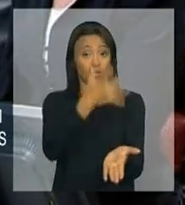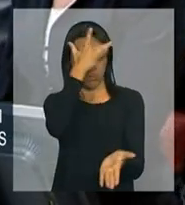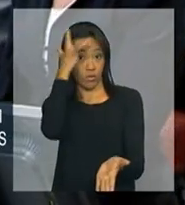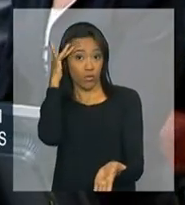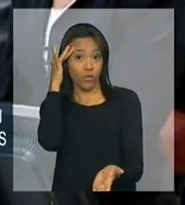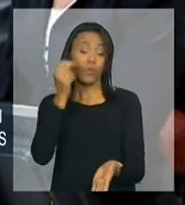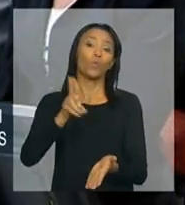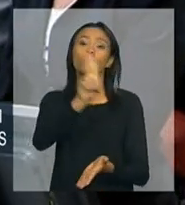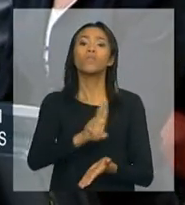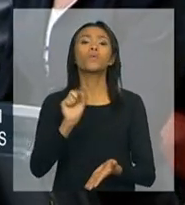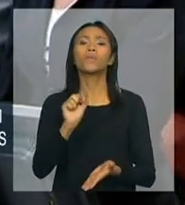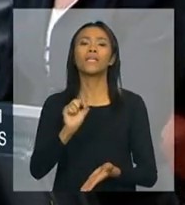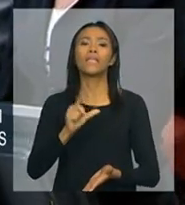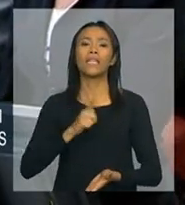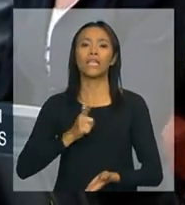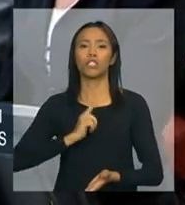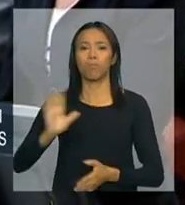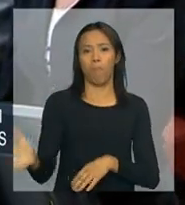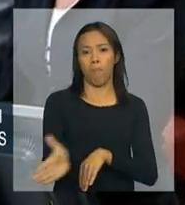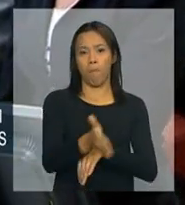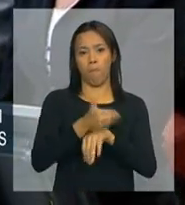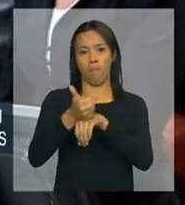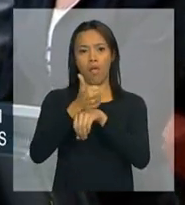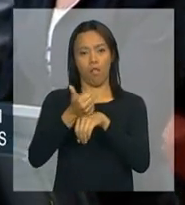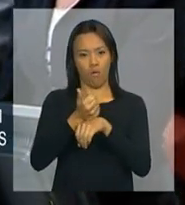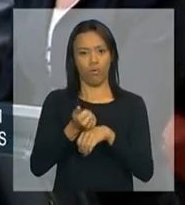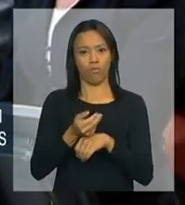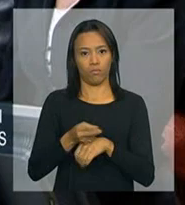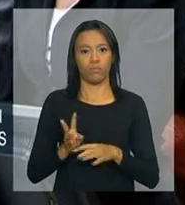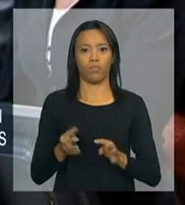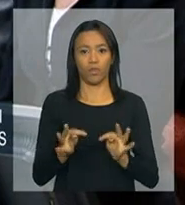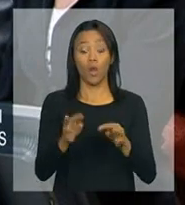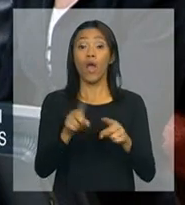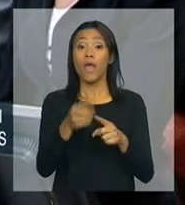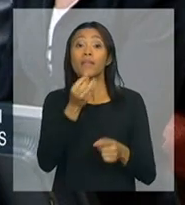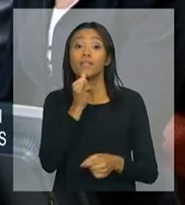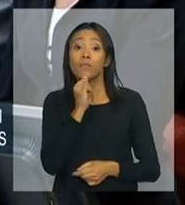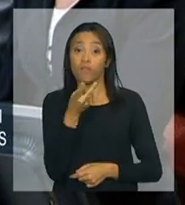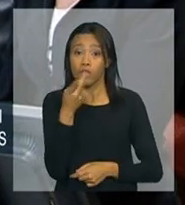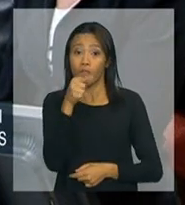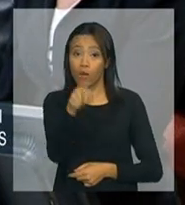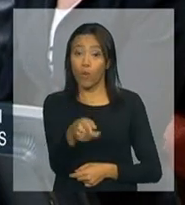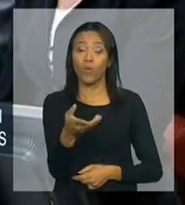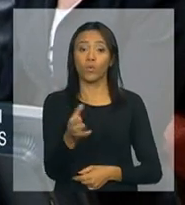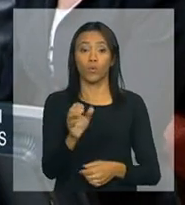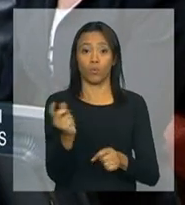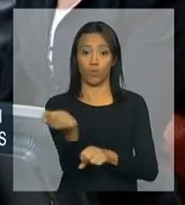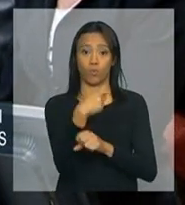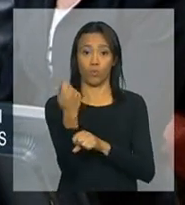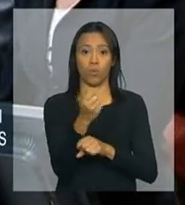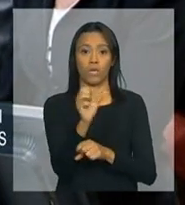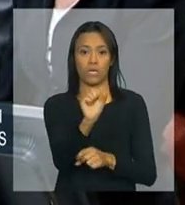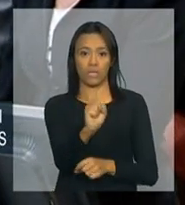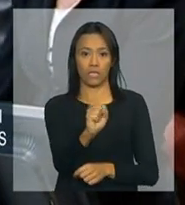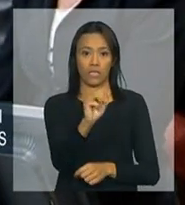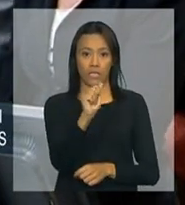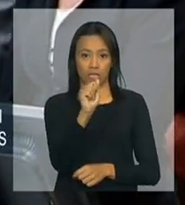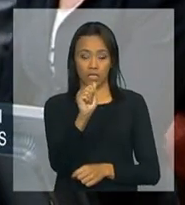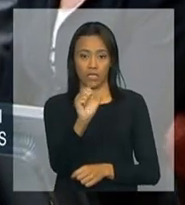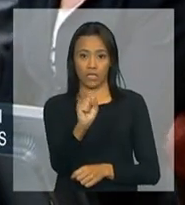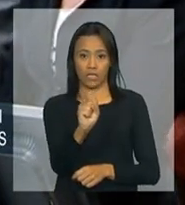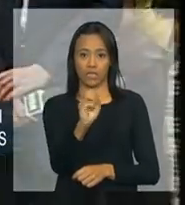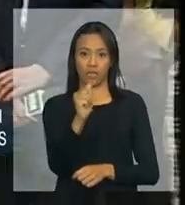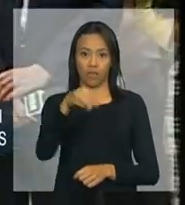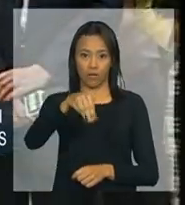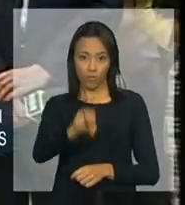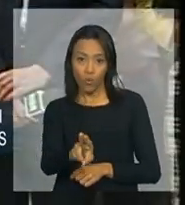o que há de melhor. Você aí deu o exemplo do SAMU, o exemplo da visão que, a partir do